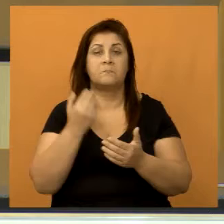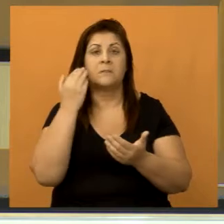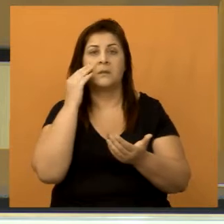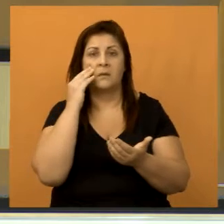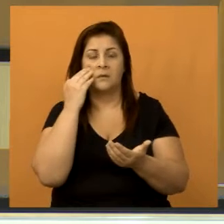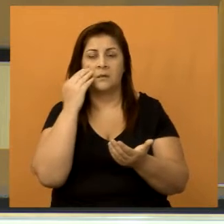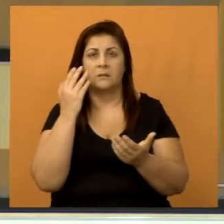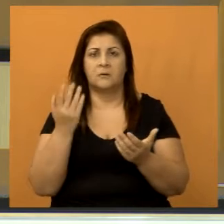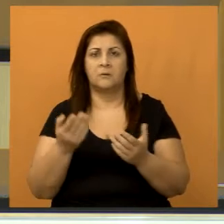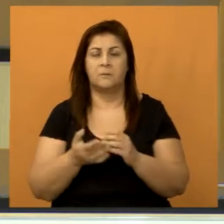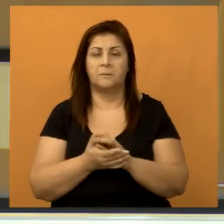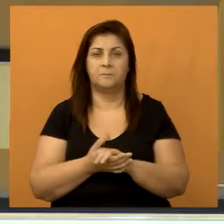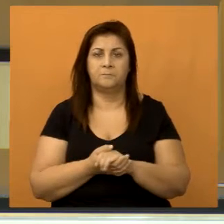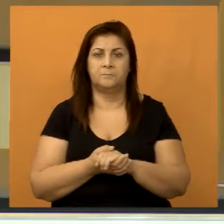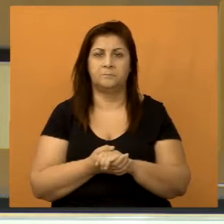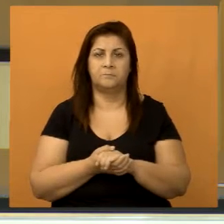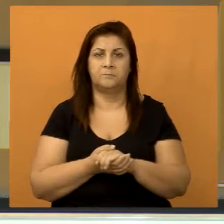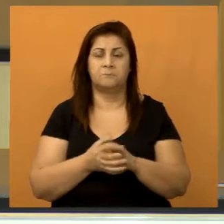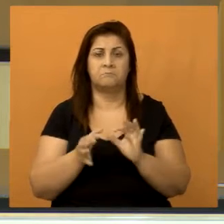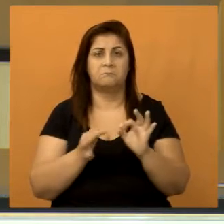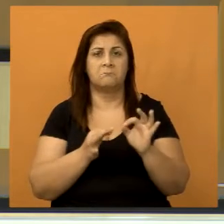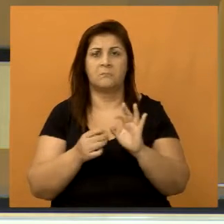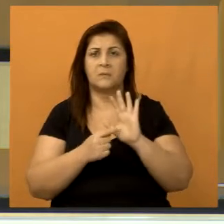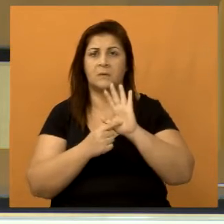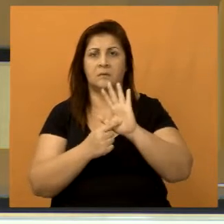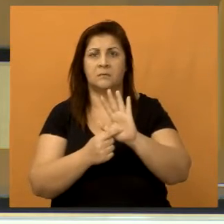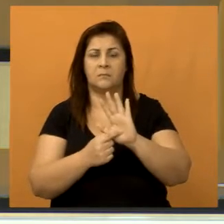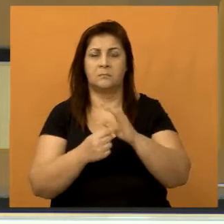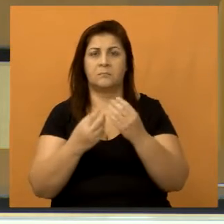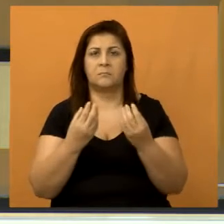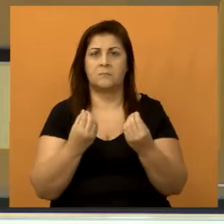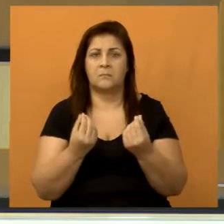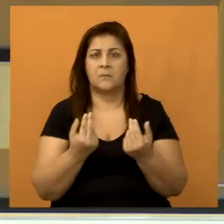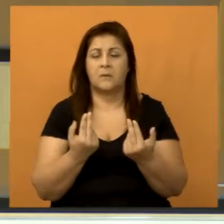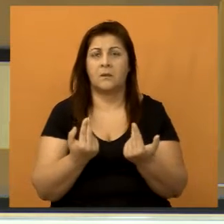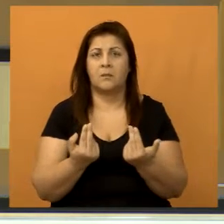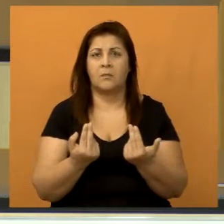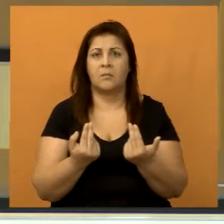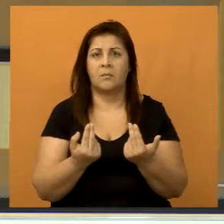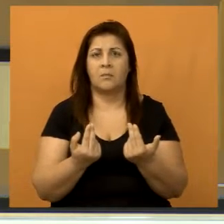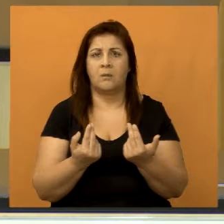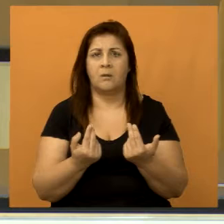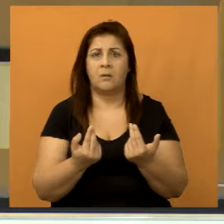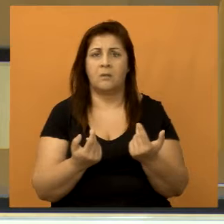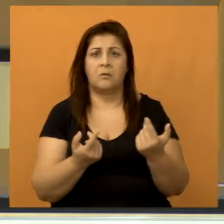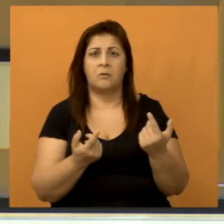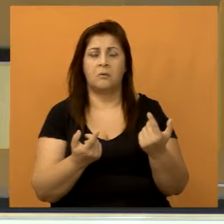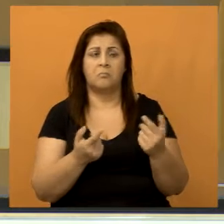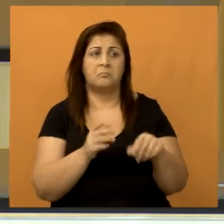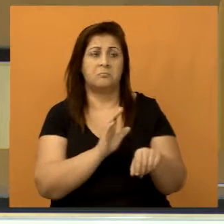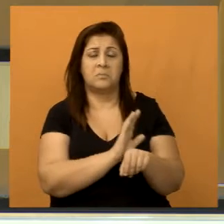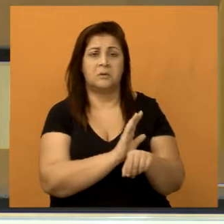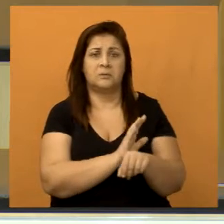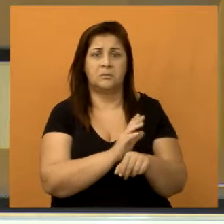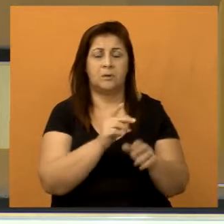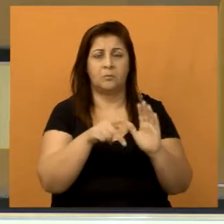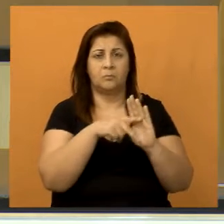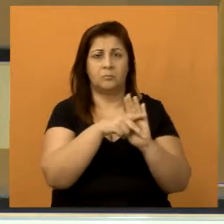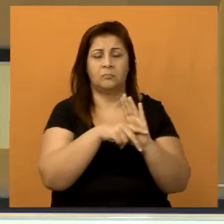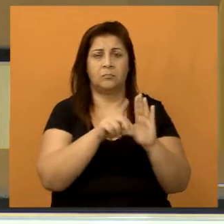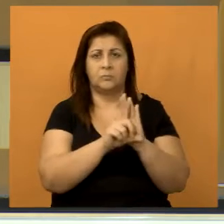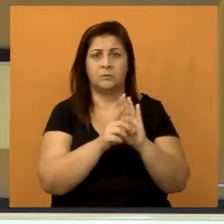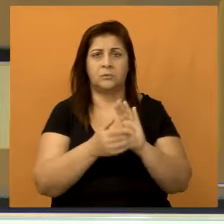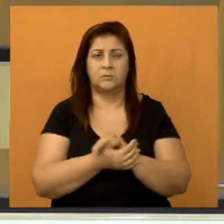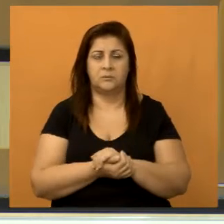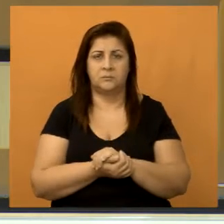resolvemos tratar essa apresentação como uma defesa de um projeto. 15 minutos para apresentação e depois